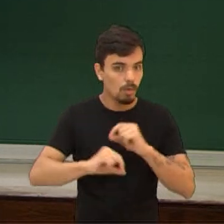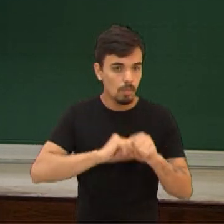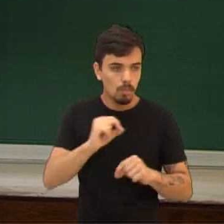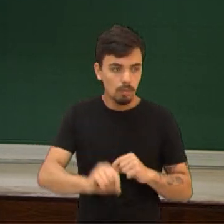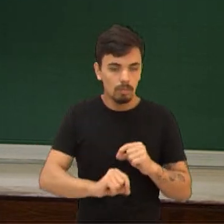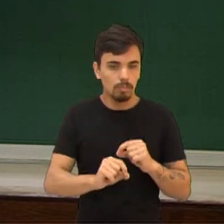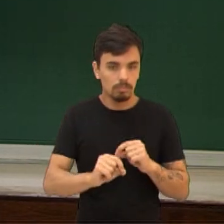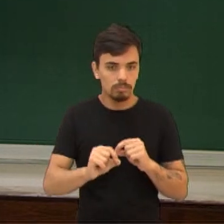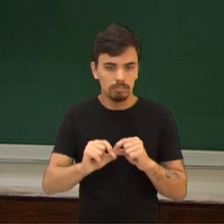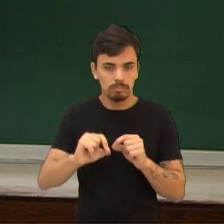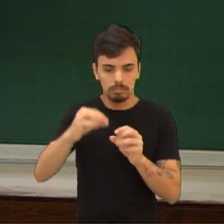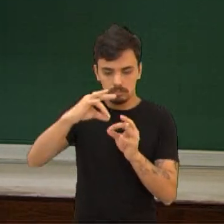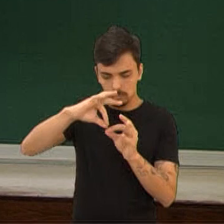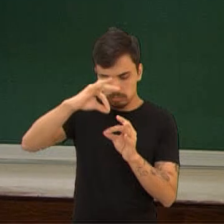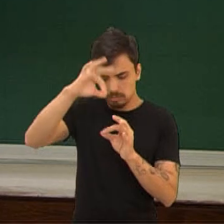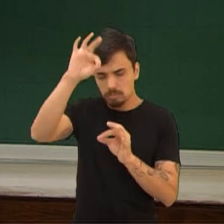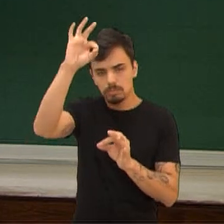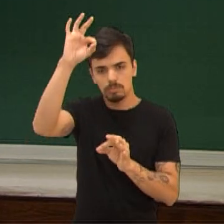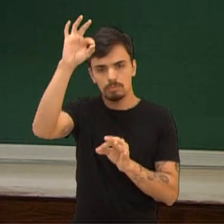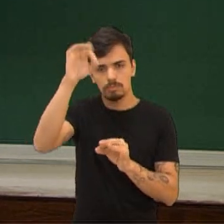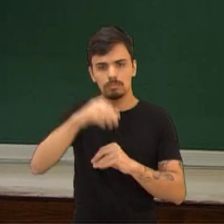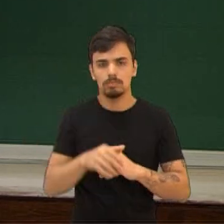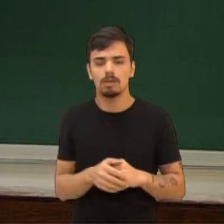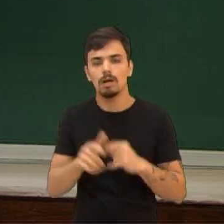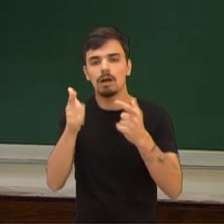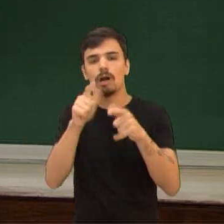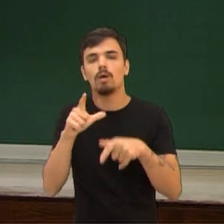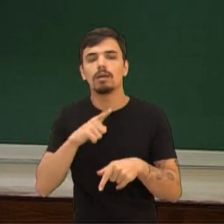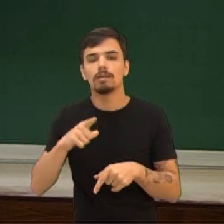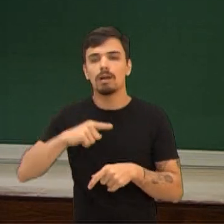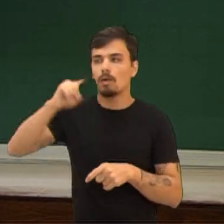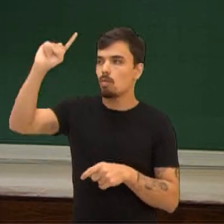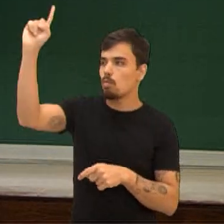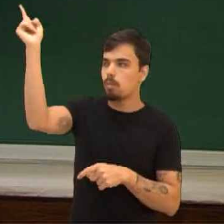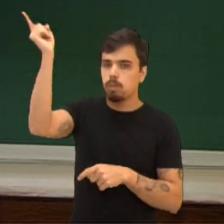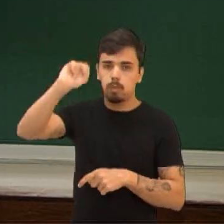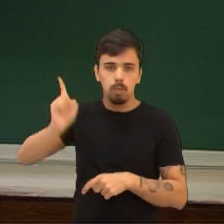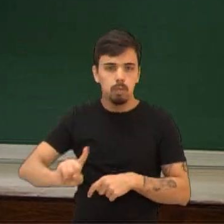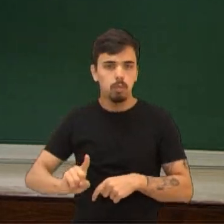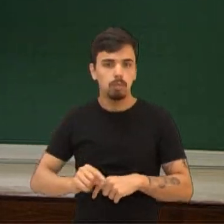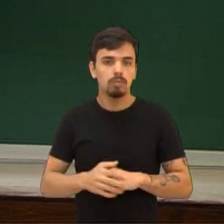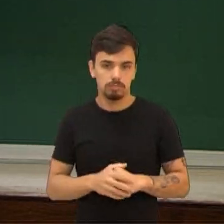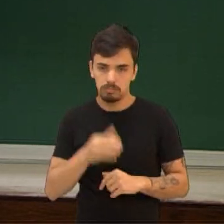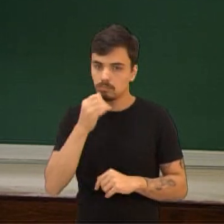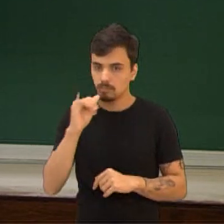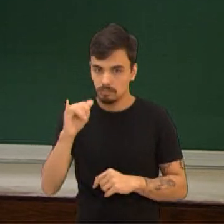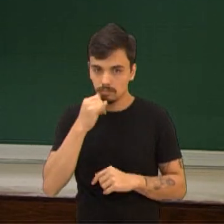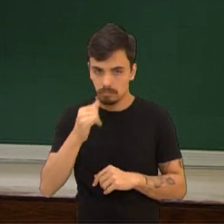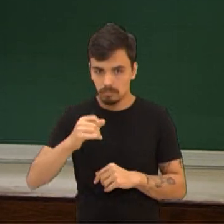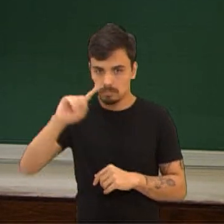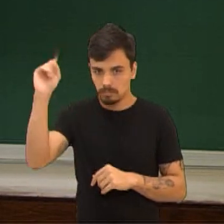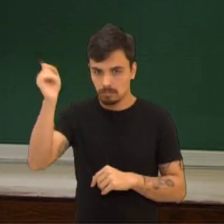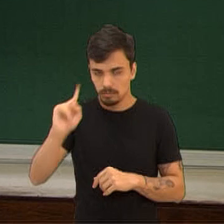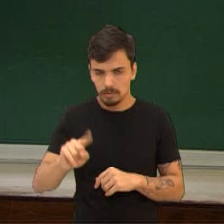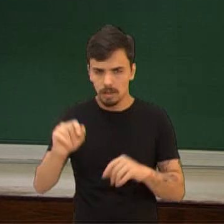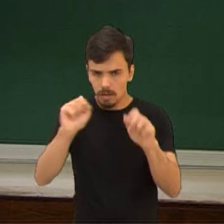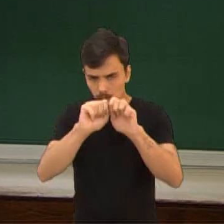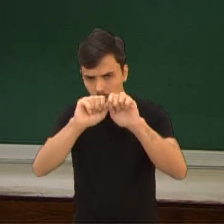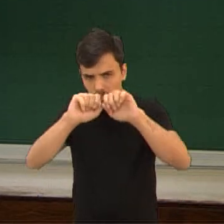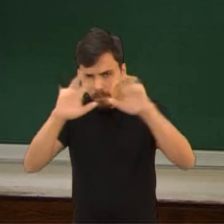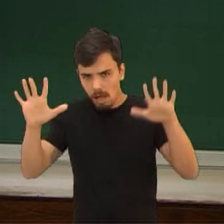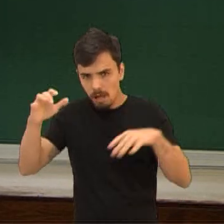condução, uma linha de condução, é onde cai o raio, né, o famoso raio, aquela luz